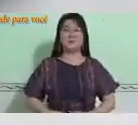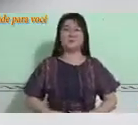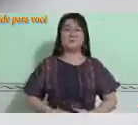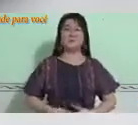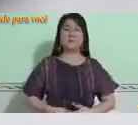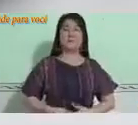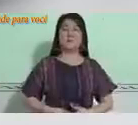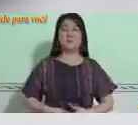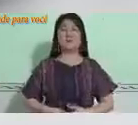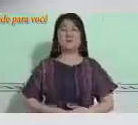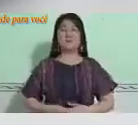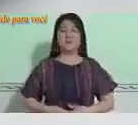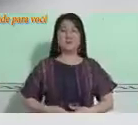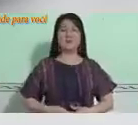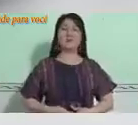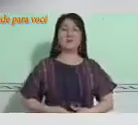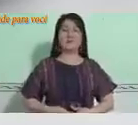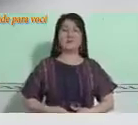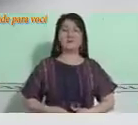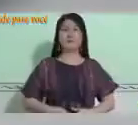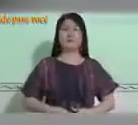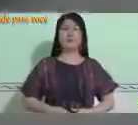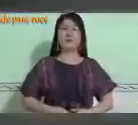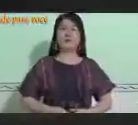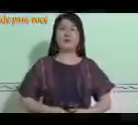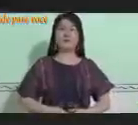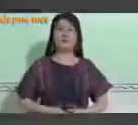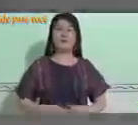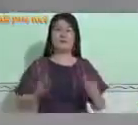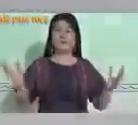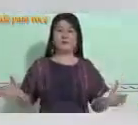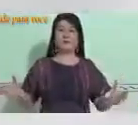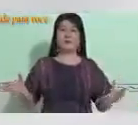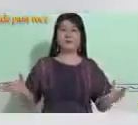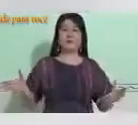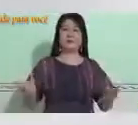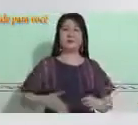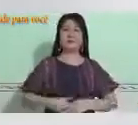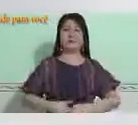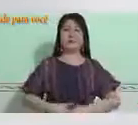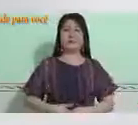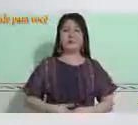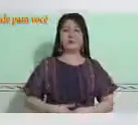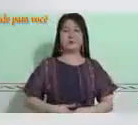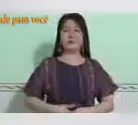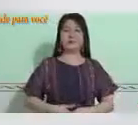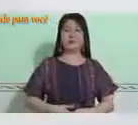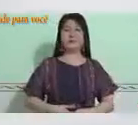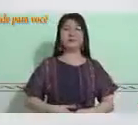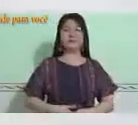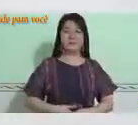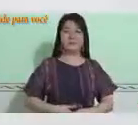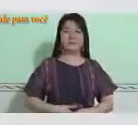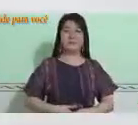leve, vírgula, é passar após alguns minutos, vírgula, quando a pessoa conseguir acalmar. Se vírgula podendo ser usada as medidas naturais